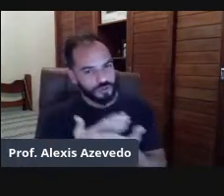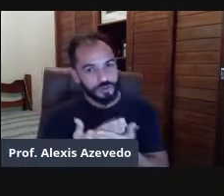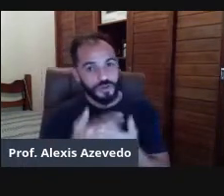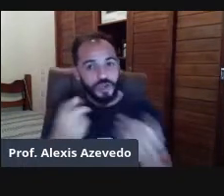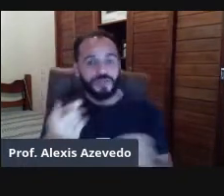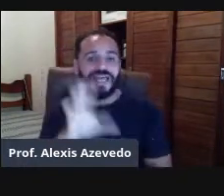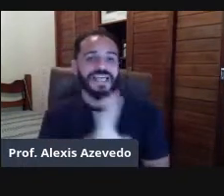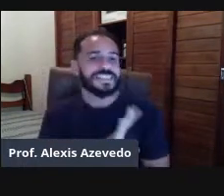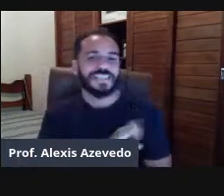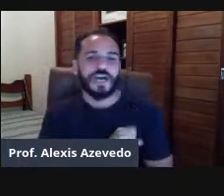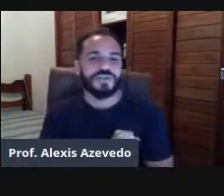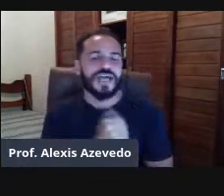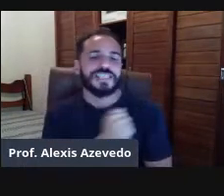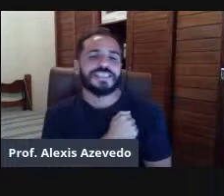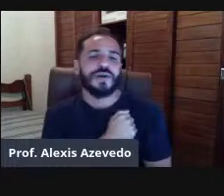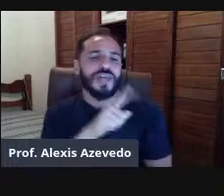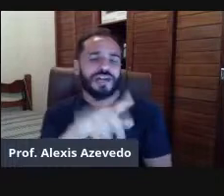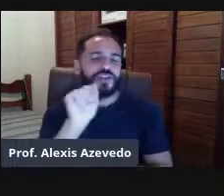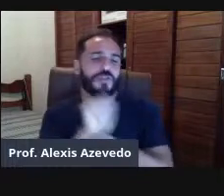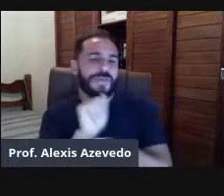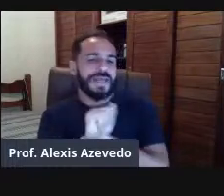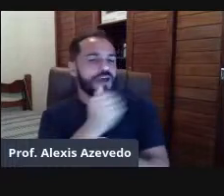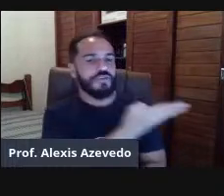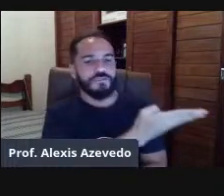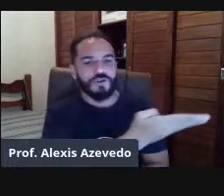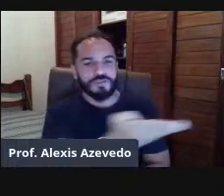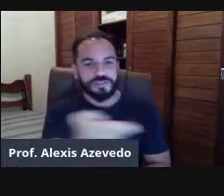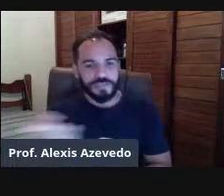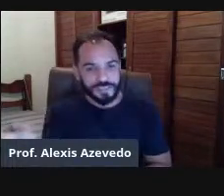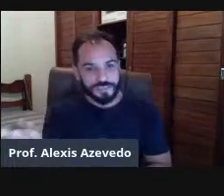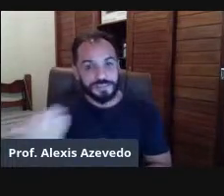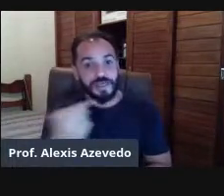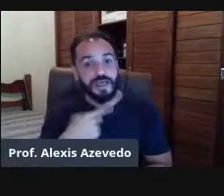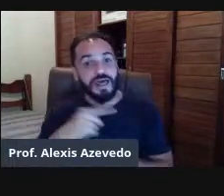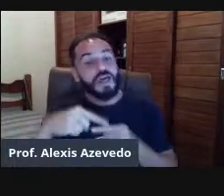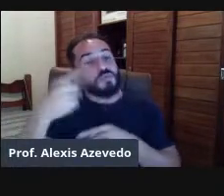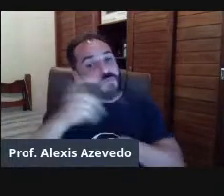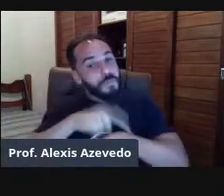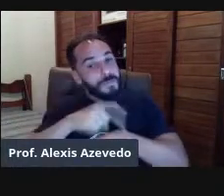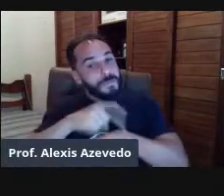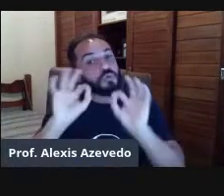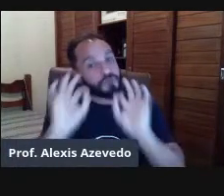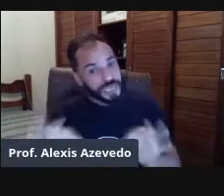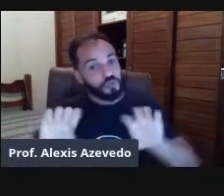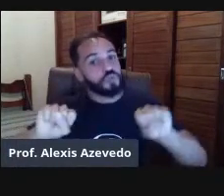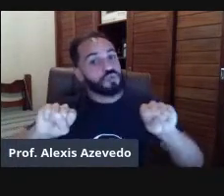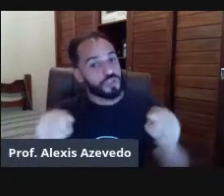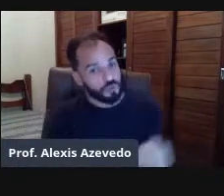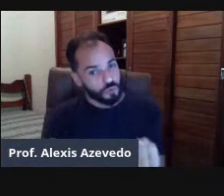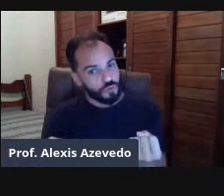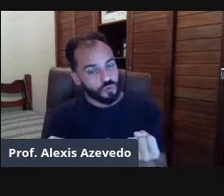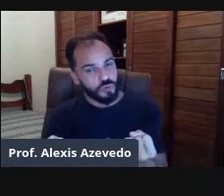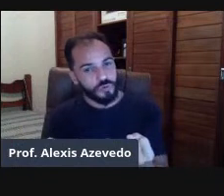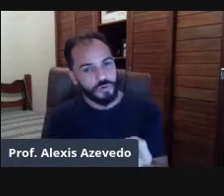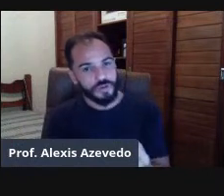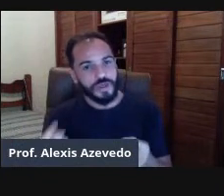muita saudade, aguardando vocês no momento correto, no momento que for seguro. Estamos